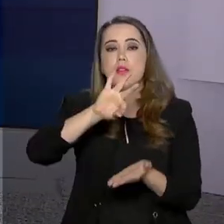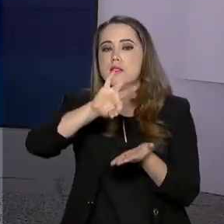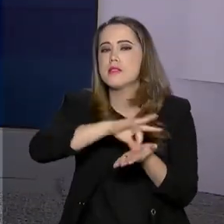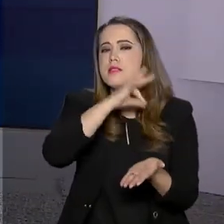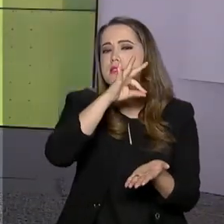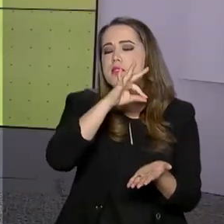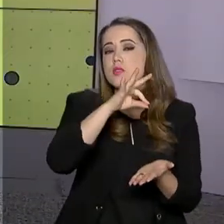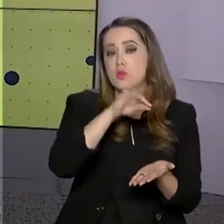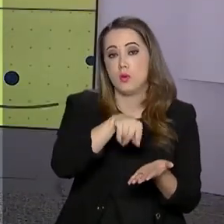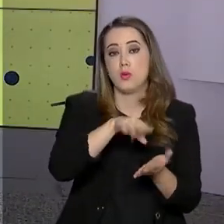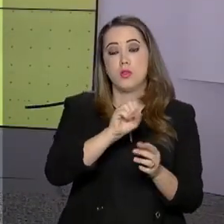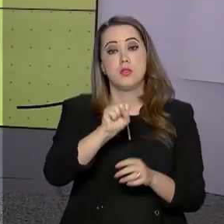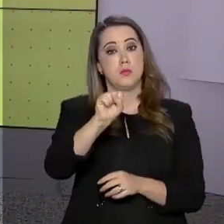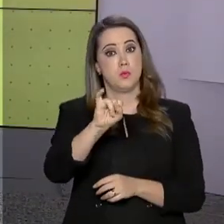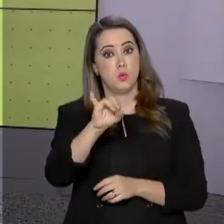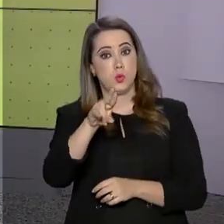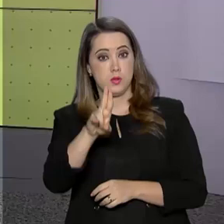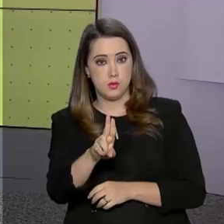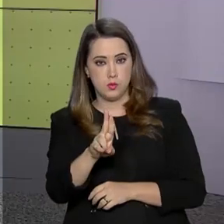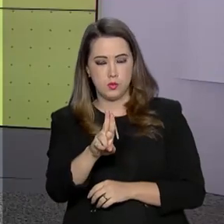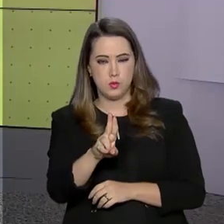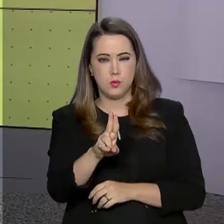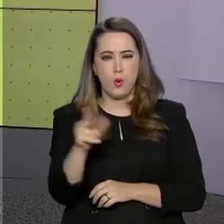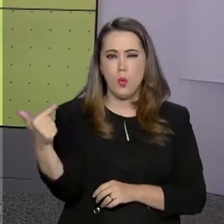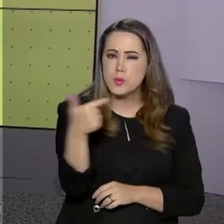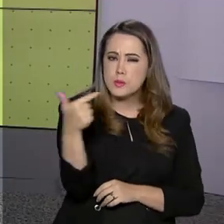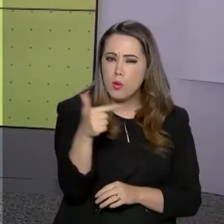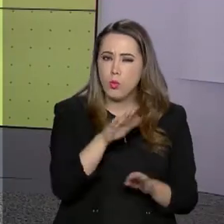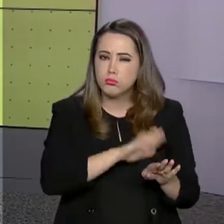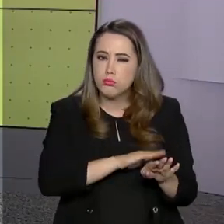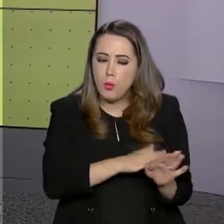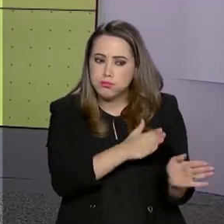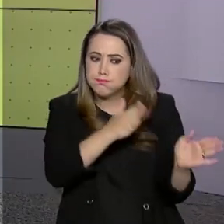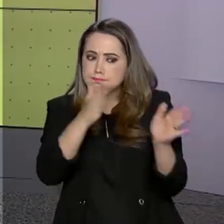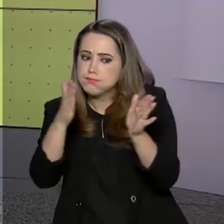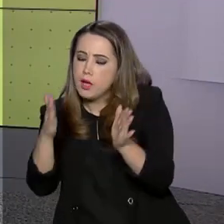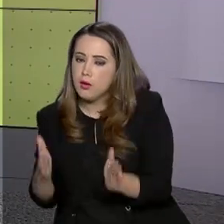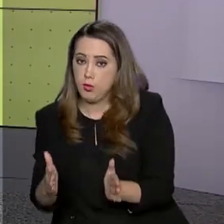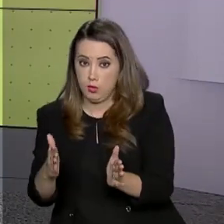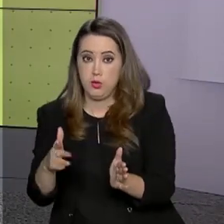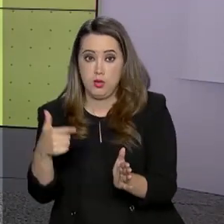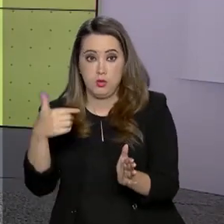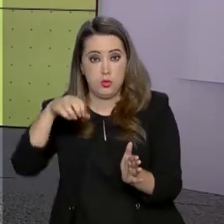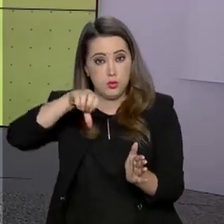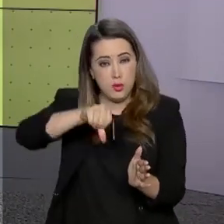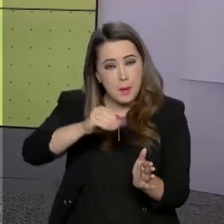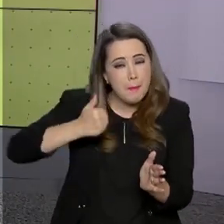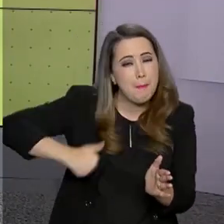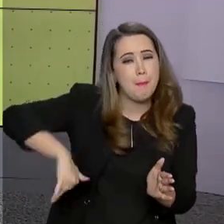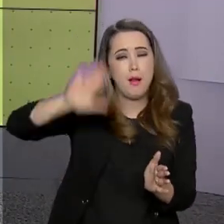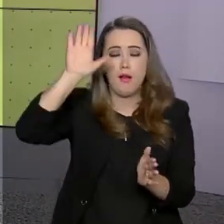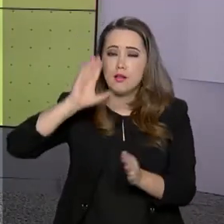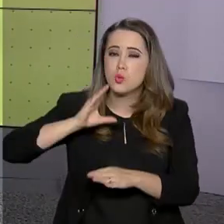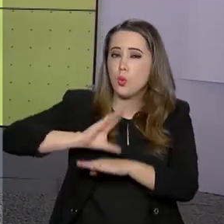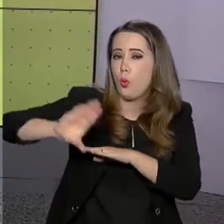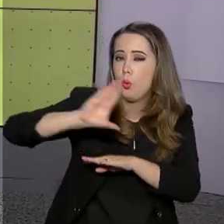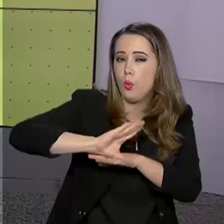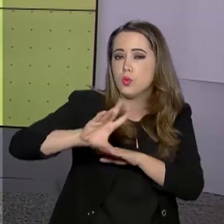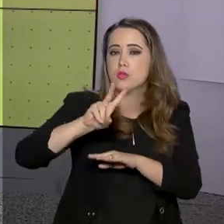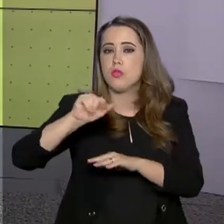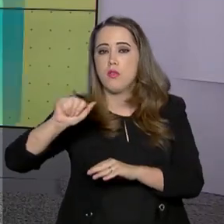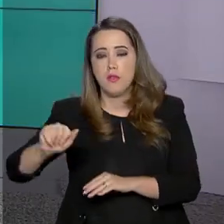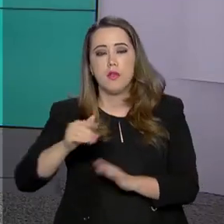sistema de seleção unificado sisu a segunda etapa de 2019 tenha maior oferta de cursos e vagas para o período